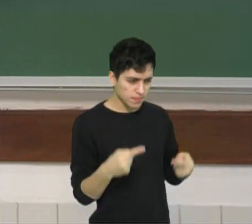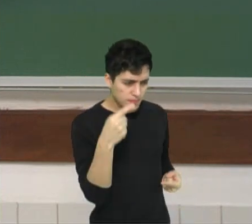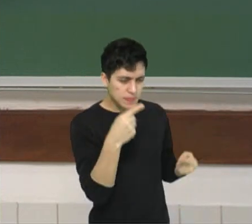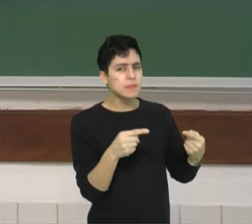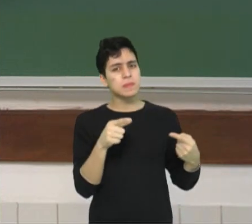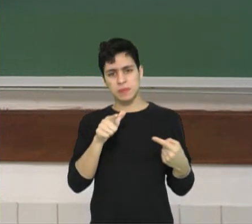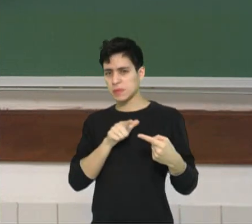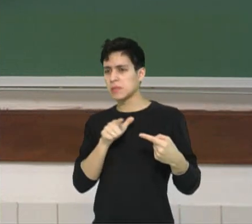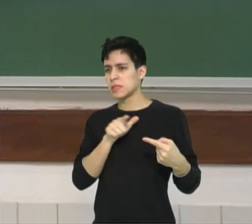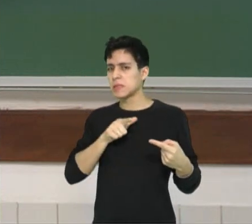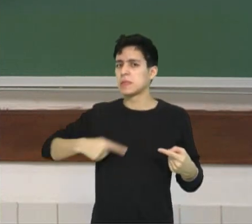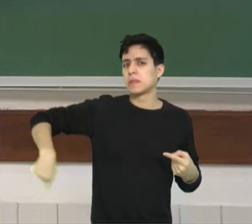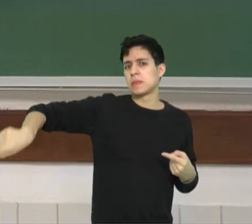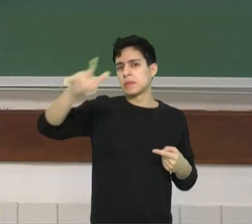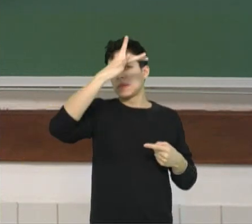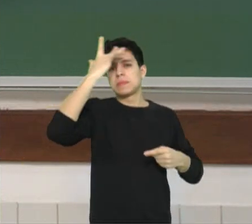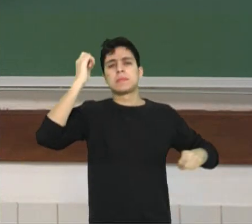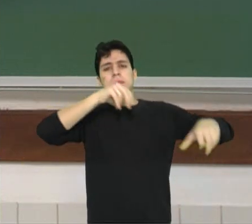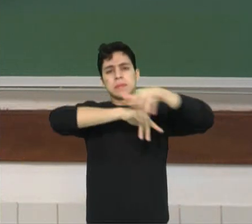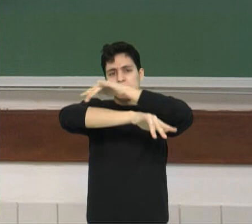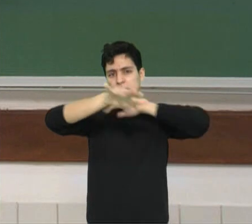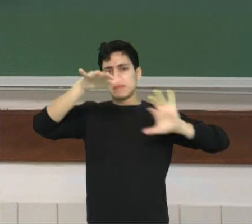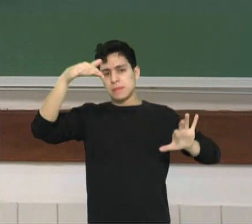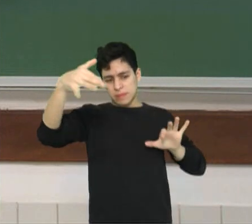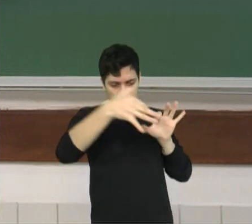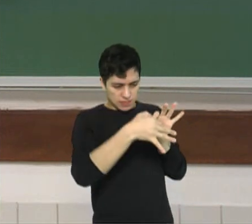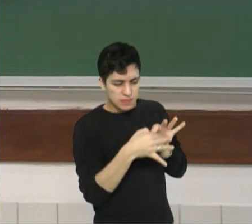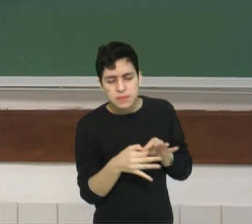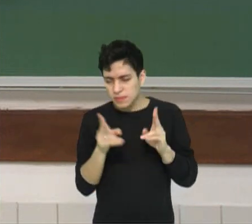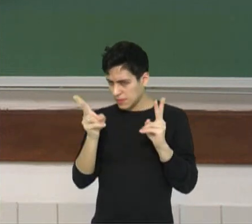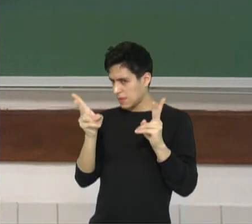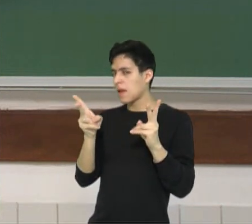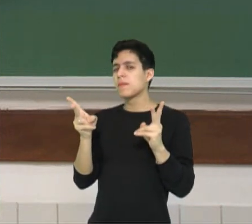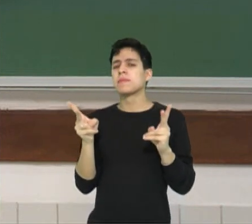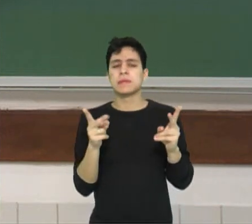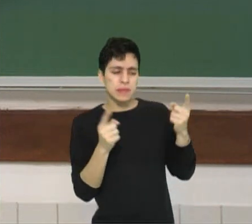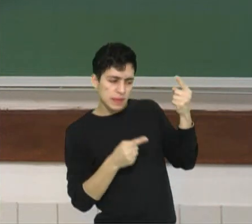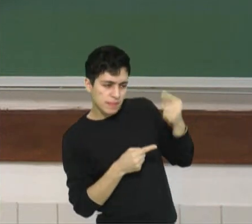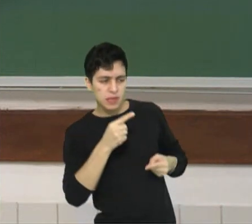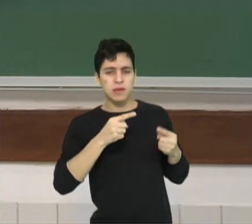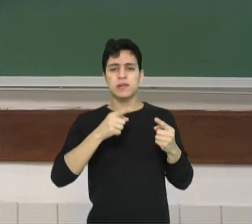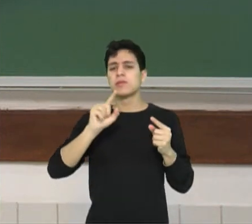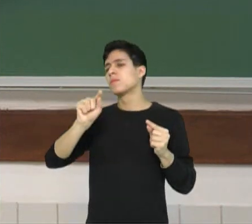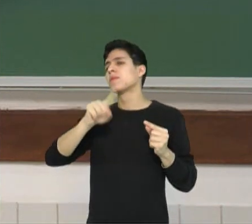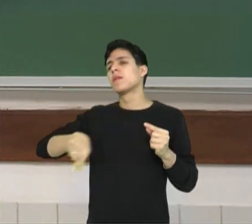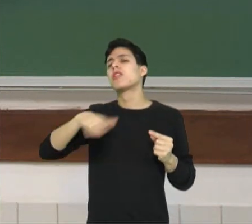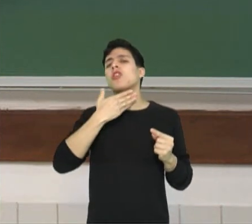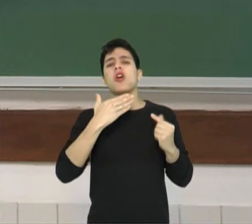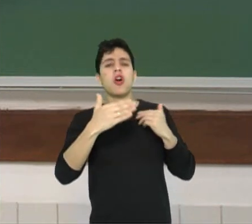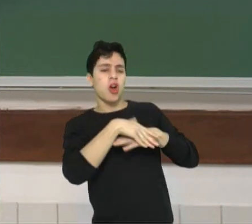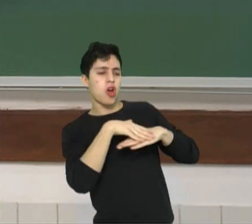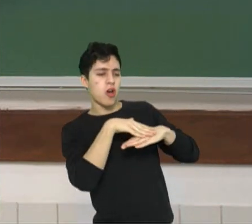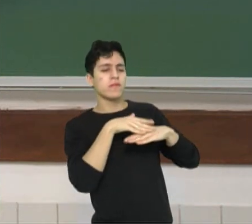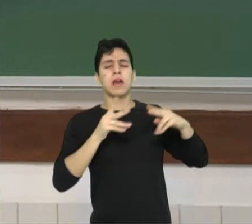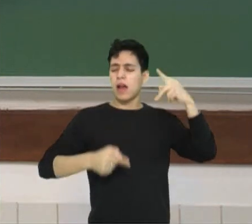cronograma de meets que ele está realizando também. Aprofunde-se no conteúdo. Estamos no final do 3º trimestre, então vamos